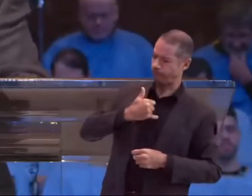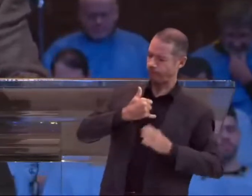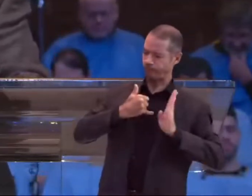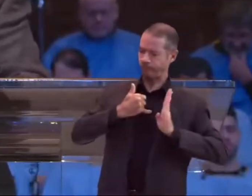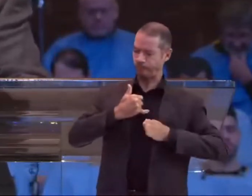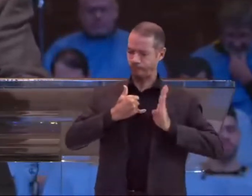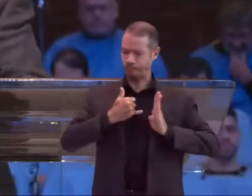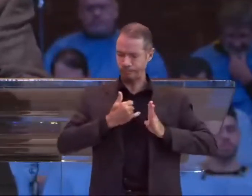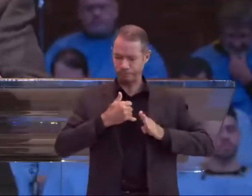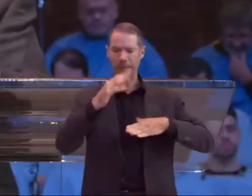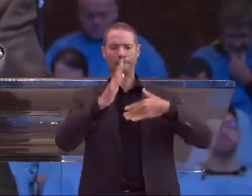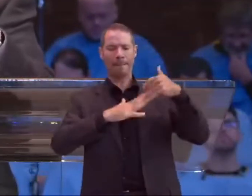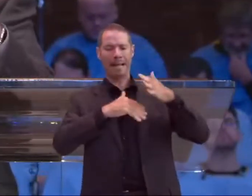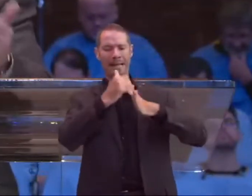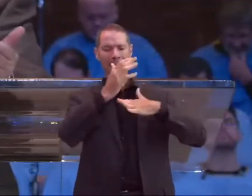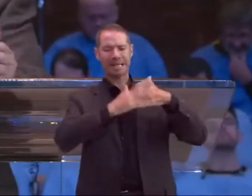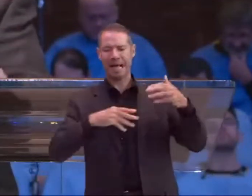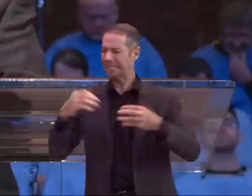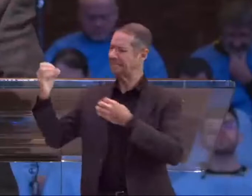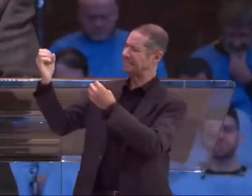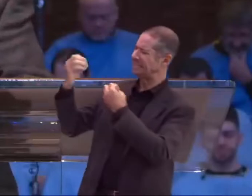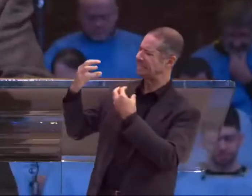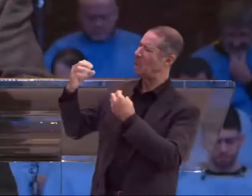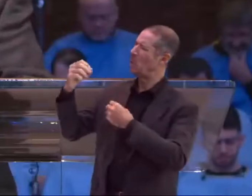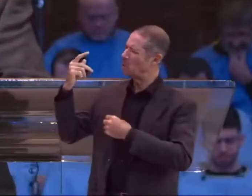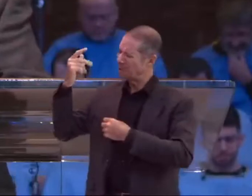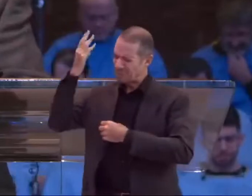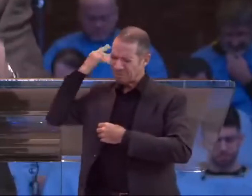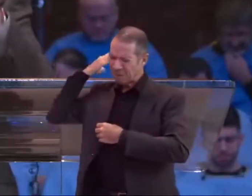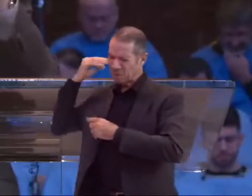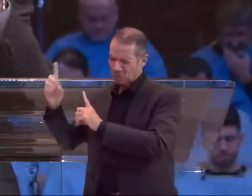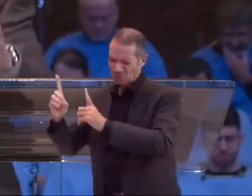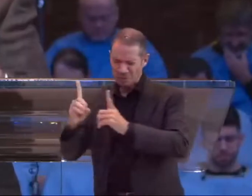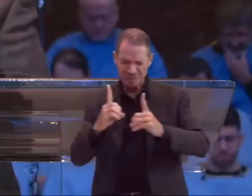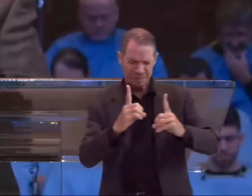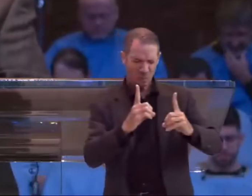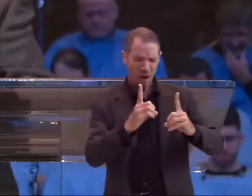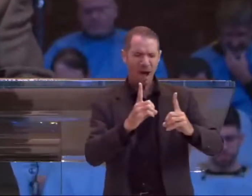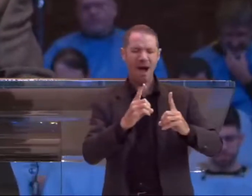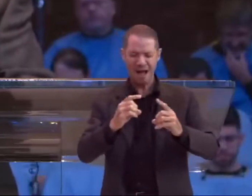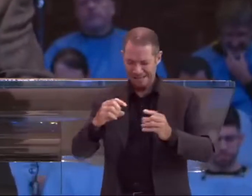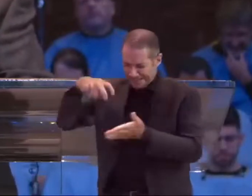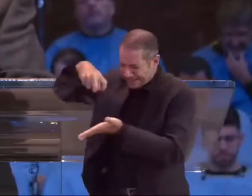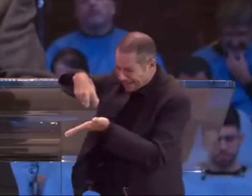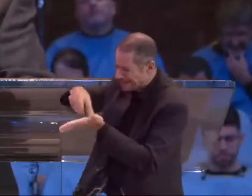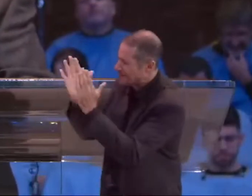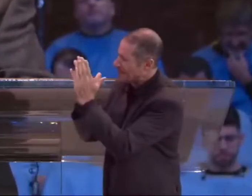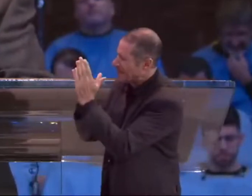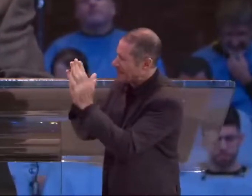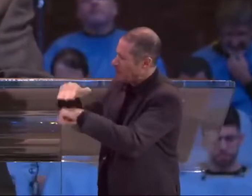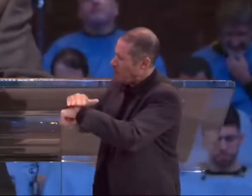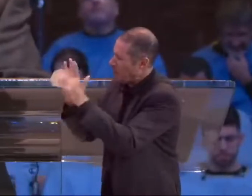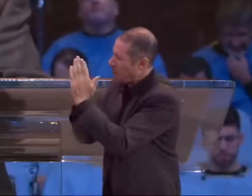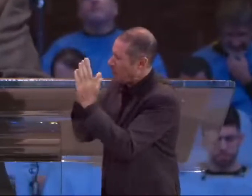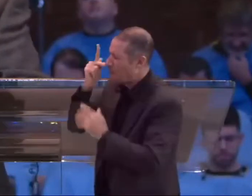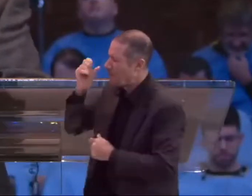coração, e assim como o Senhor ensinou os Teus discípulos a falarem com o Pai em Teu nome, que o